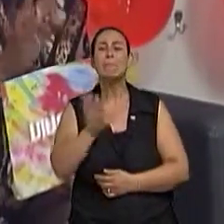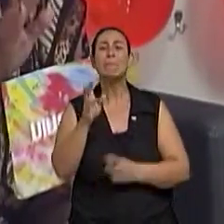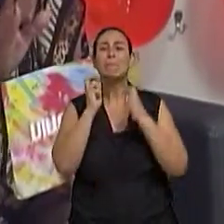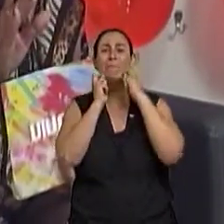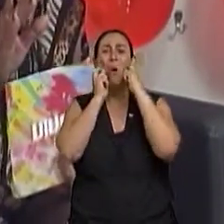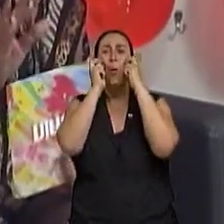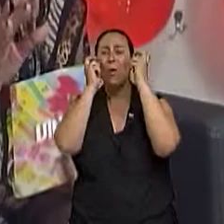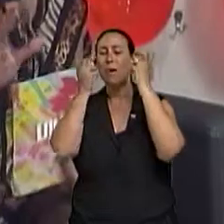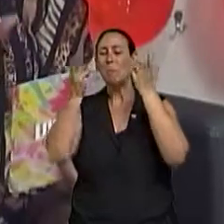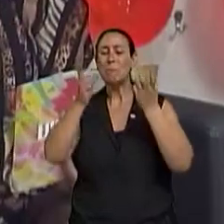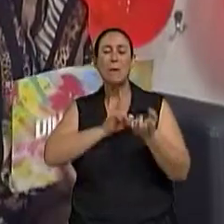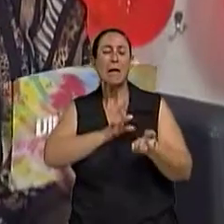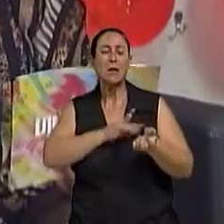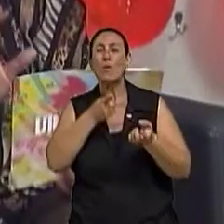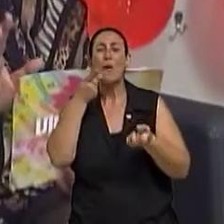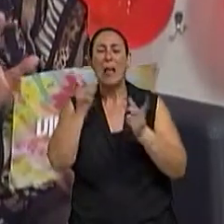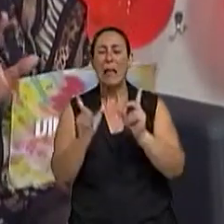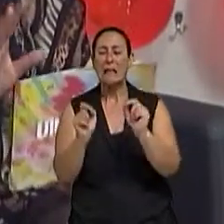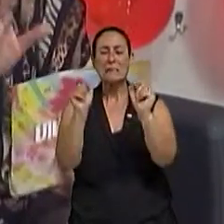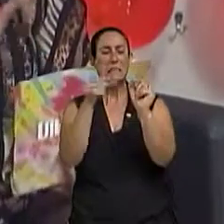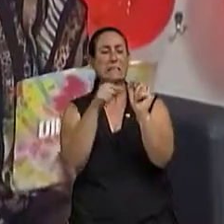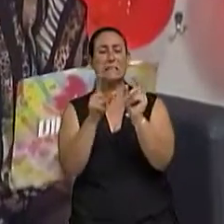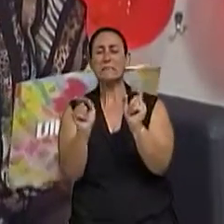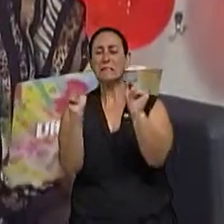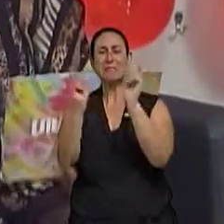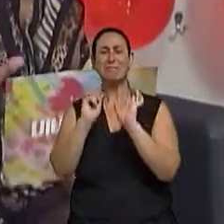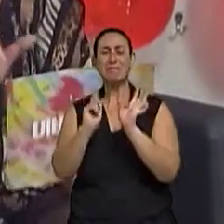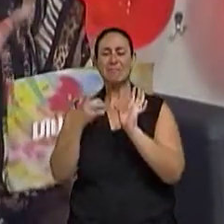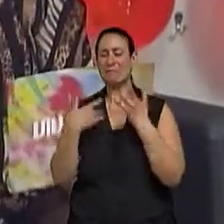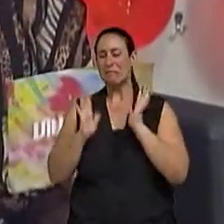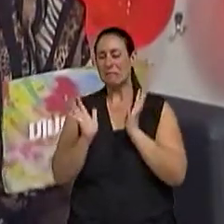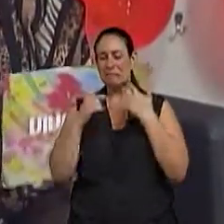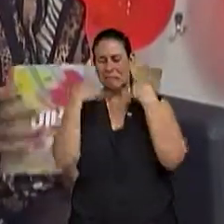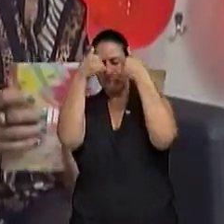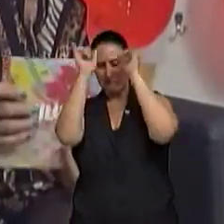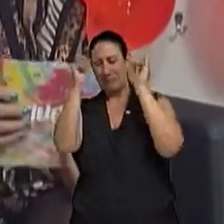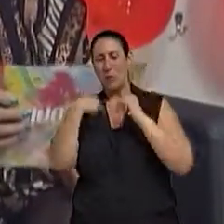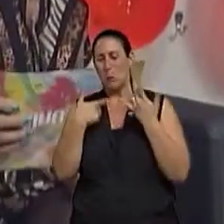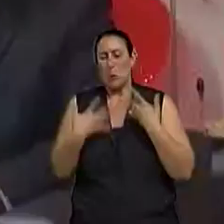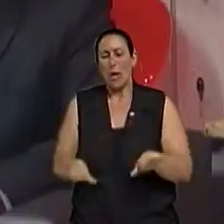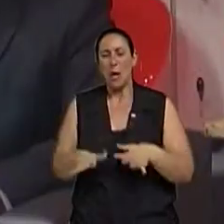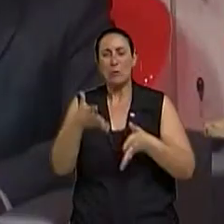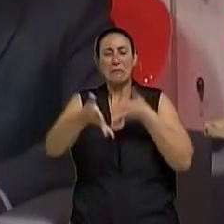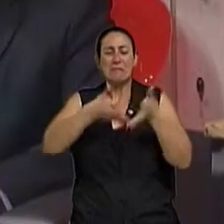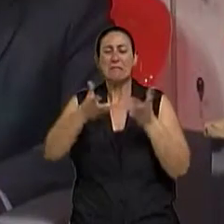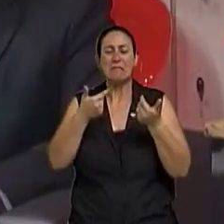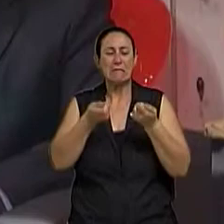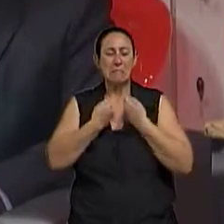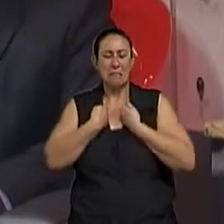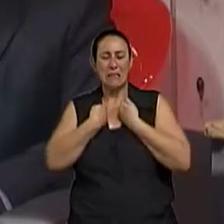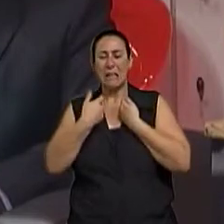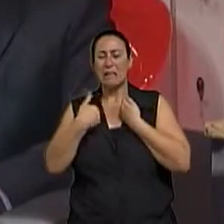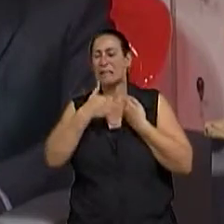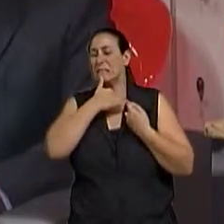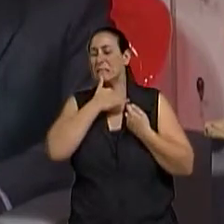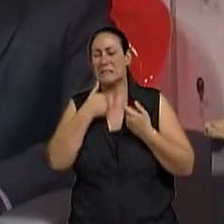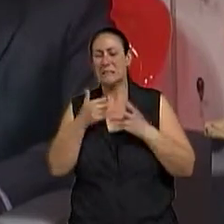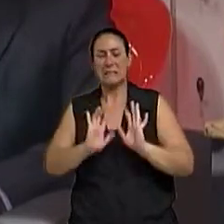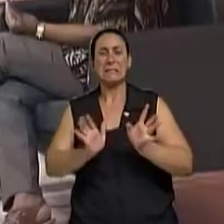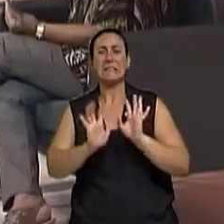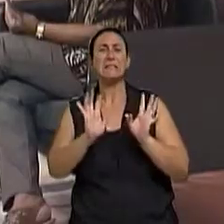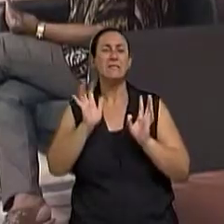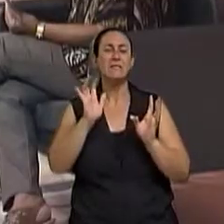daquela doença. Não dizer o nome, isso me parece que já está trabalhado na sociedade. Né? Nós podemos